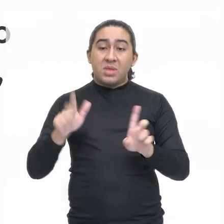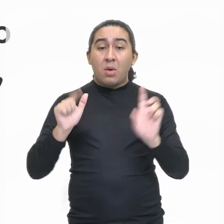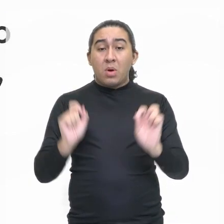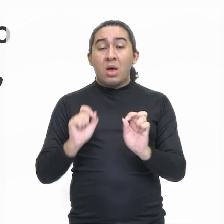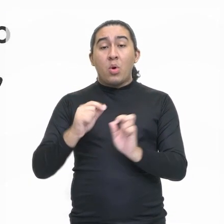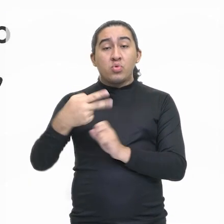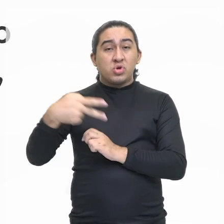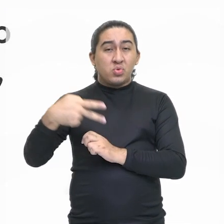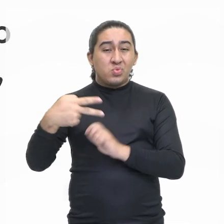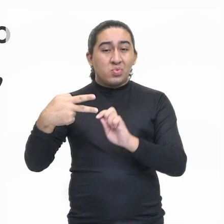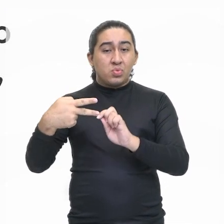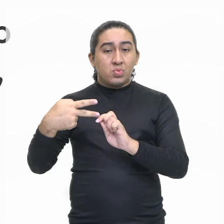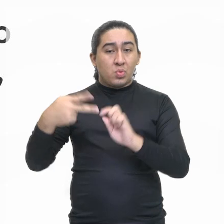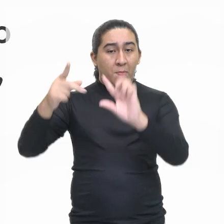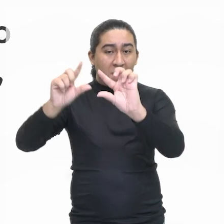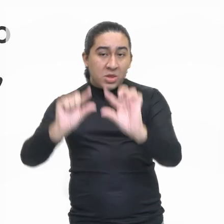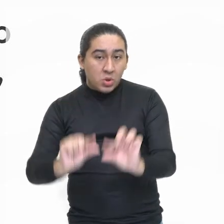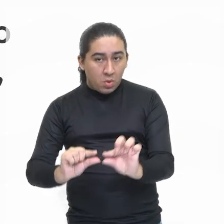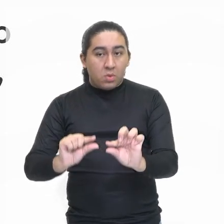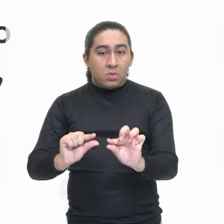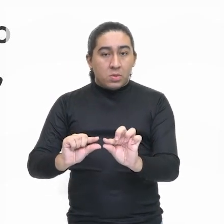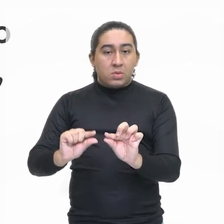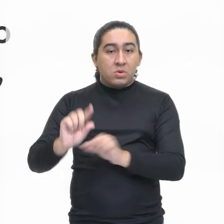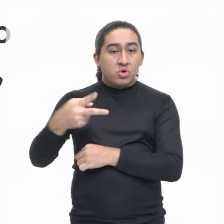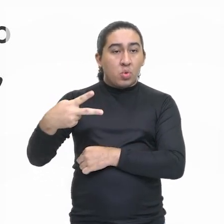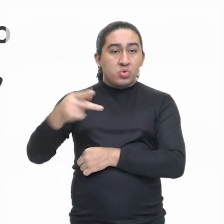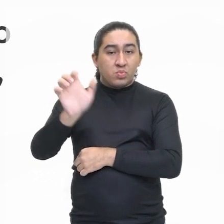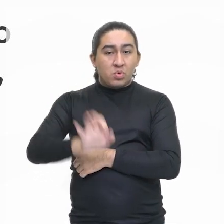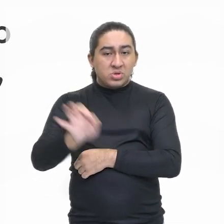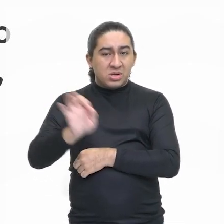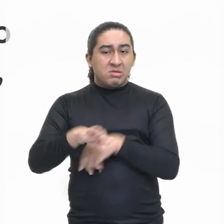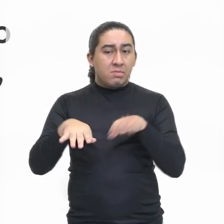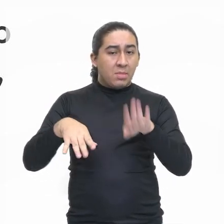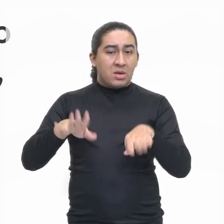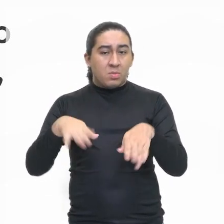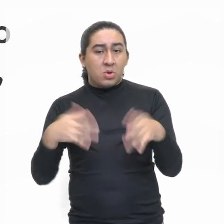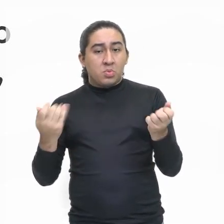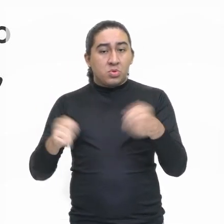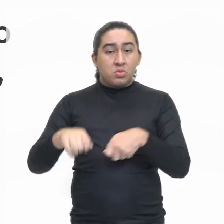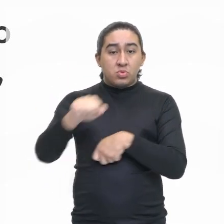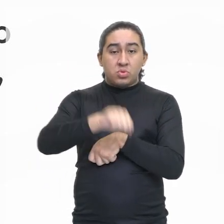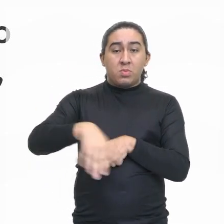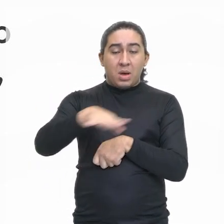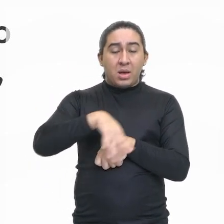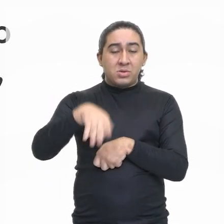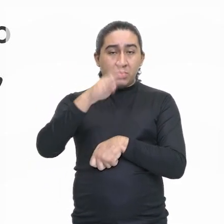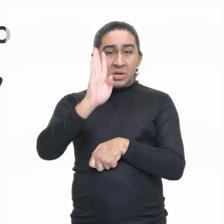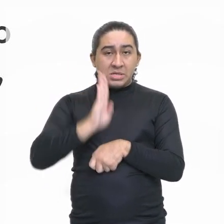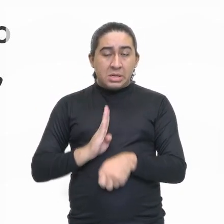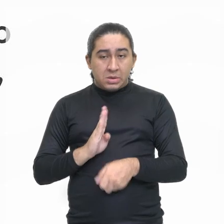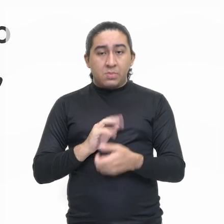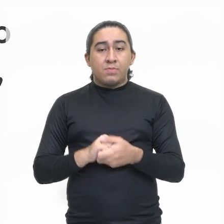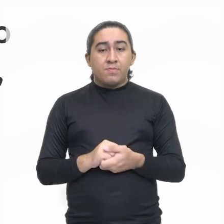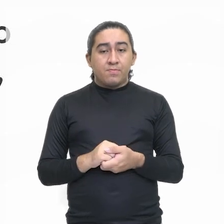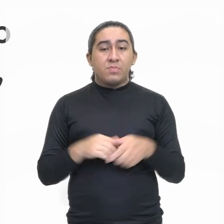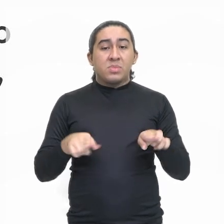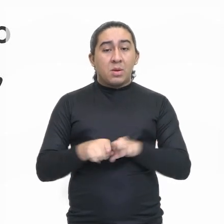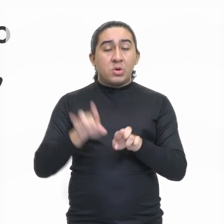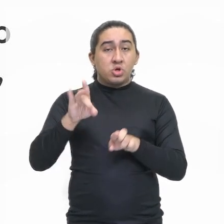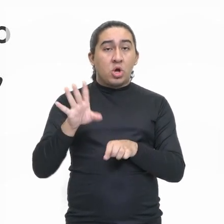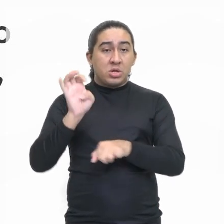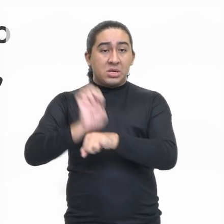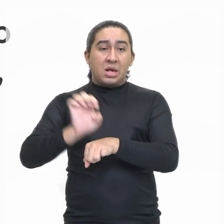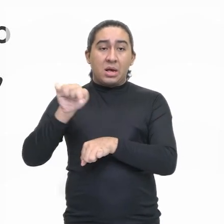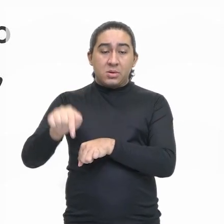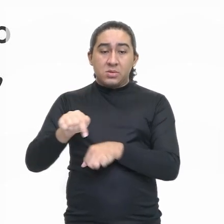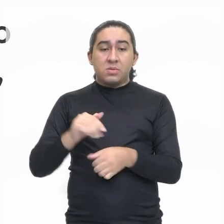segundo menor bioma, né, com cerca de 2%, um pouco de 2% do território nacional e restrito ao Rio